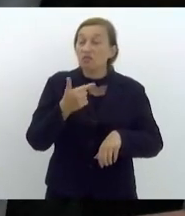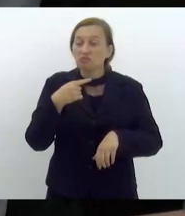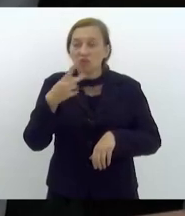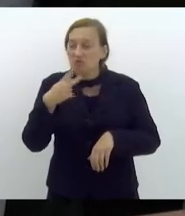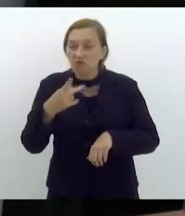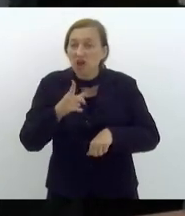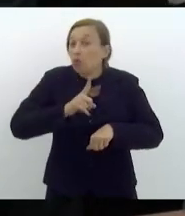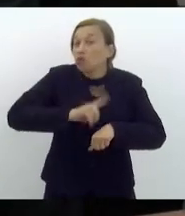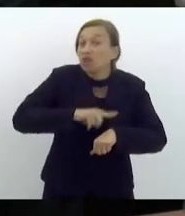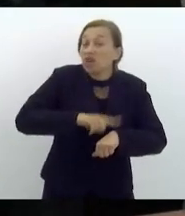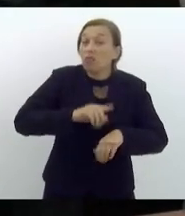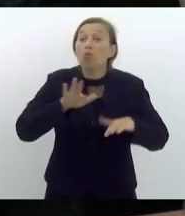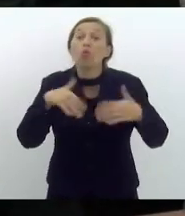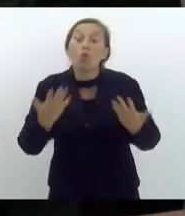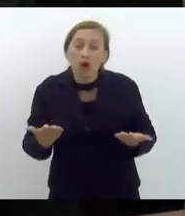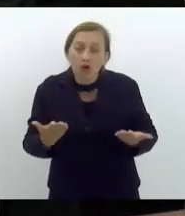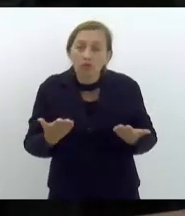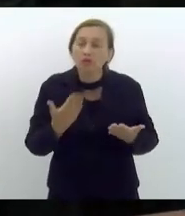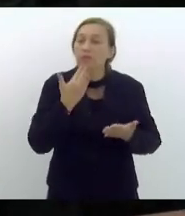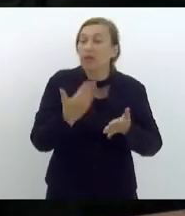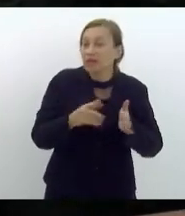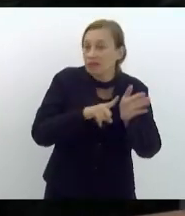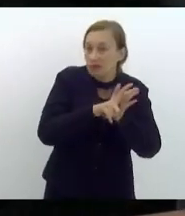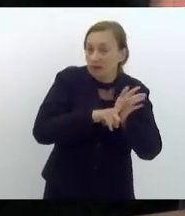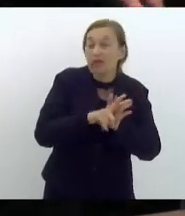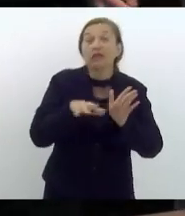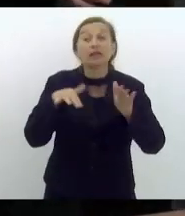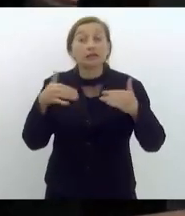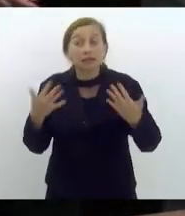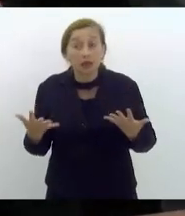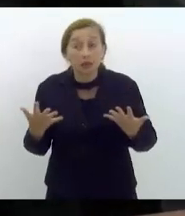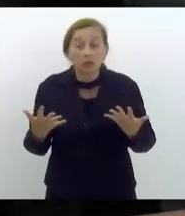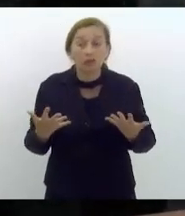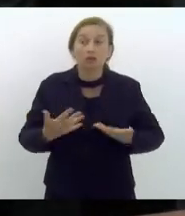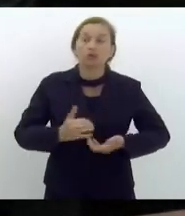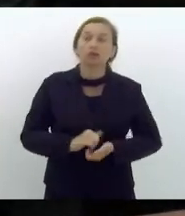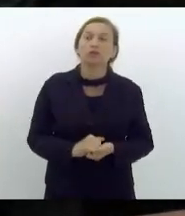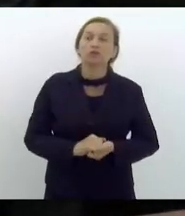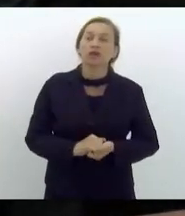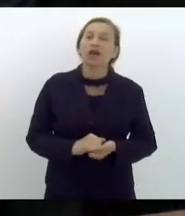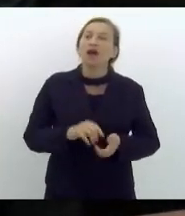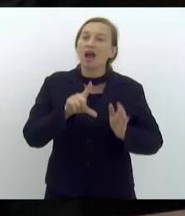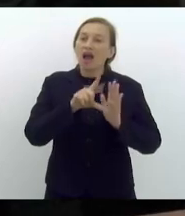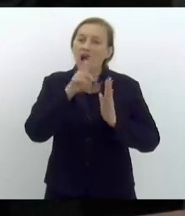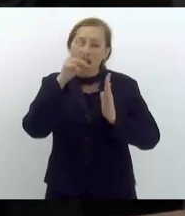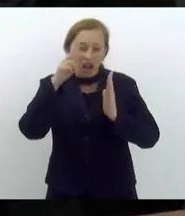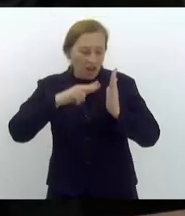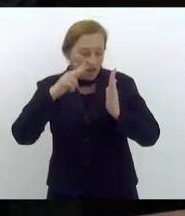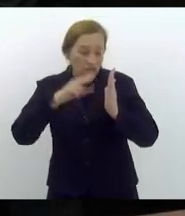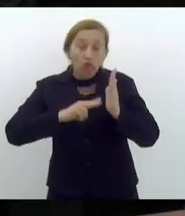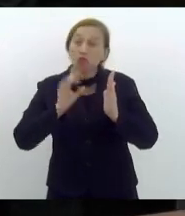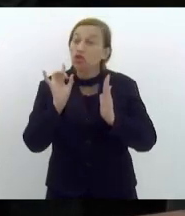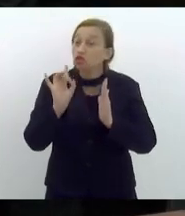Qual é o tempo então é a leitura só do Regimento não